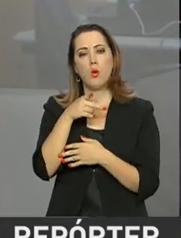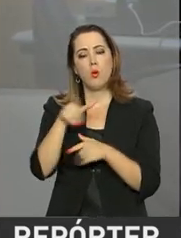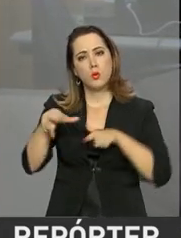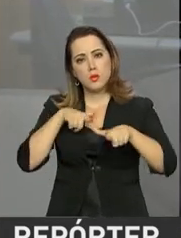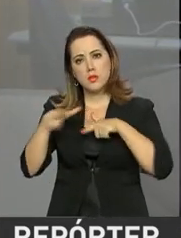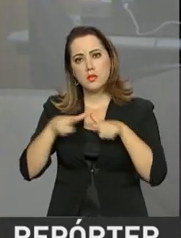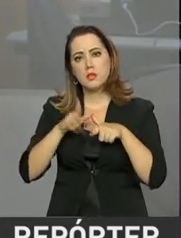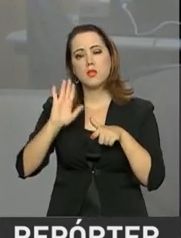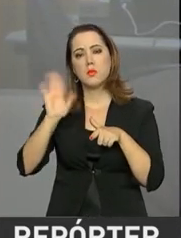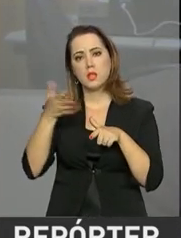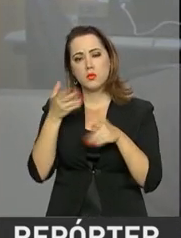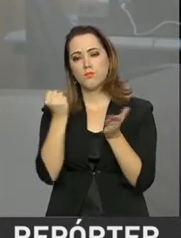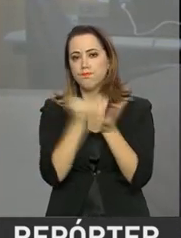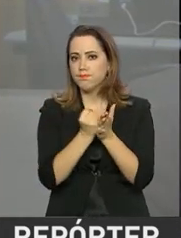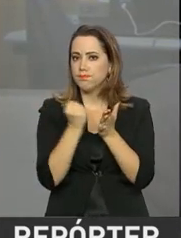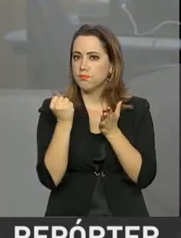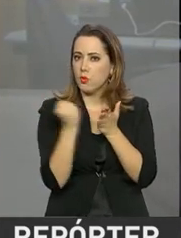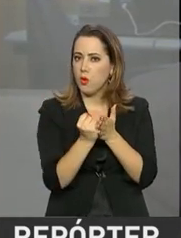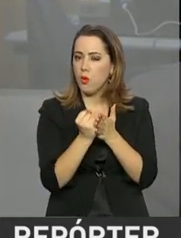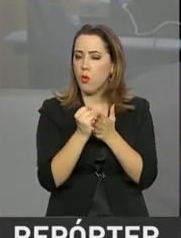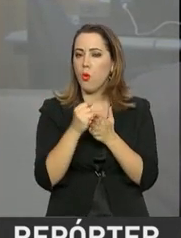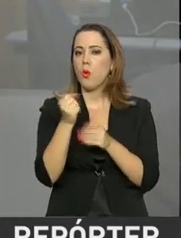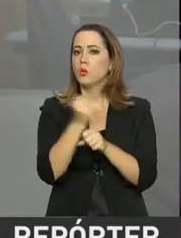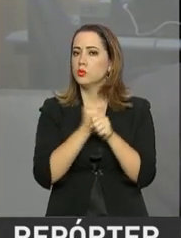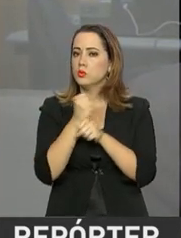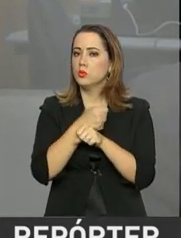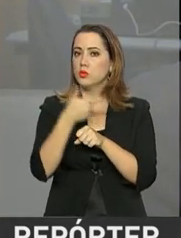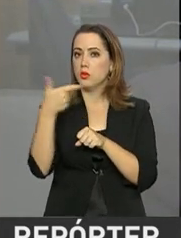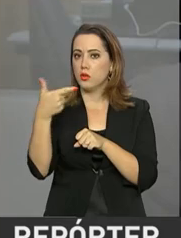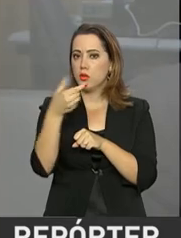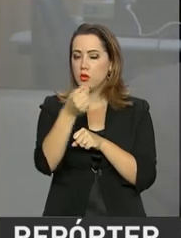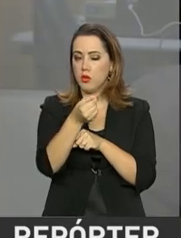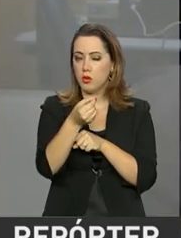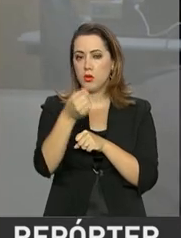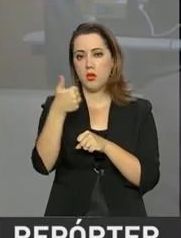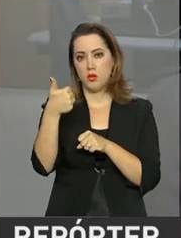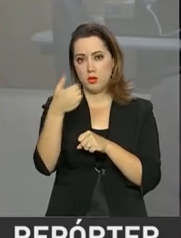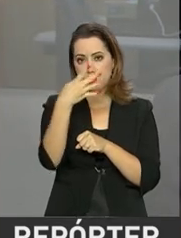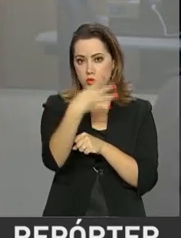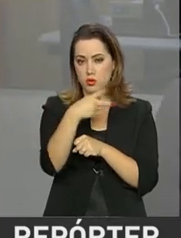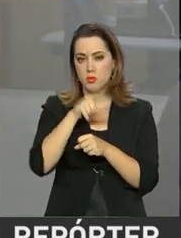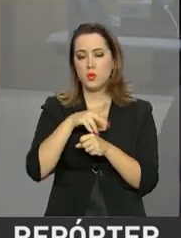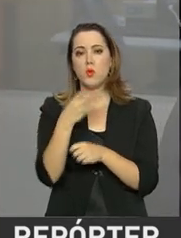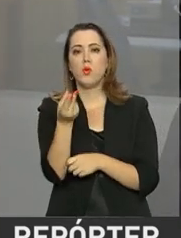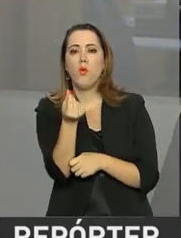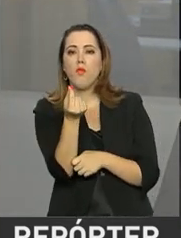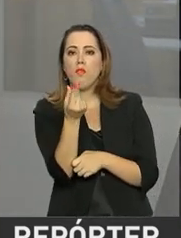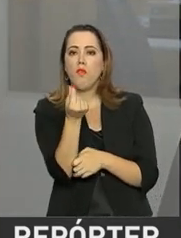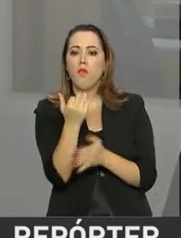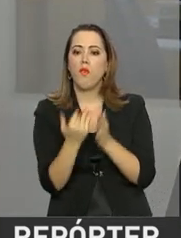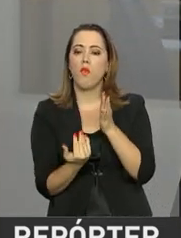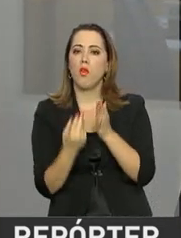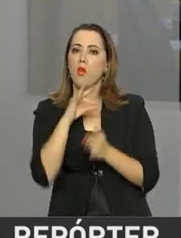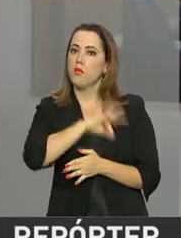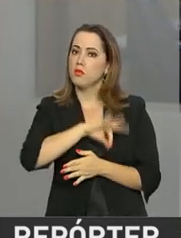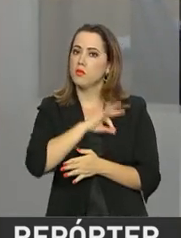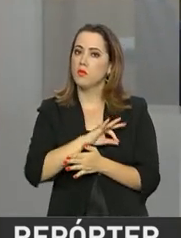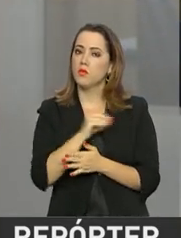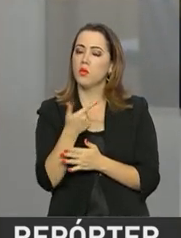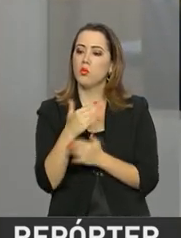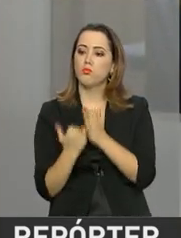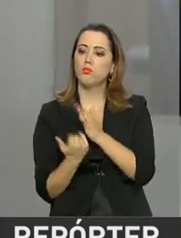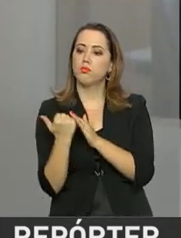tiveram a sua carteira assinada no ano de 2014 e a remuneração não ultrapassou a dois salários